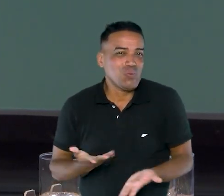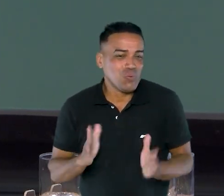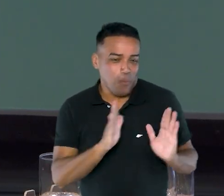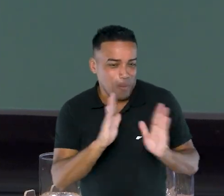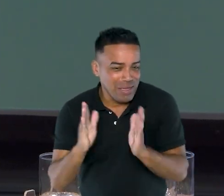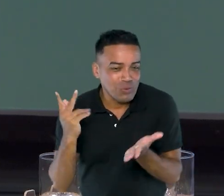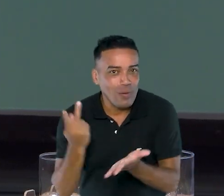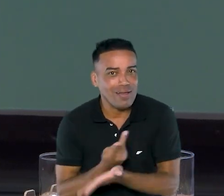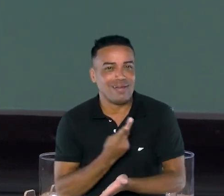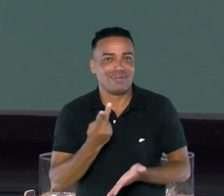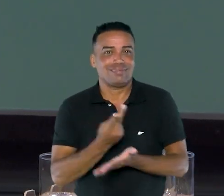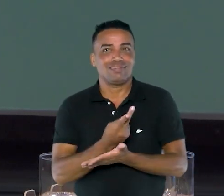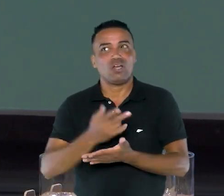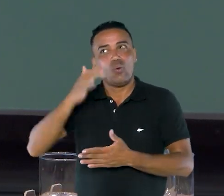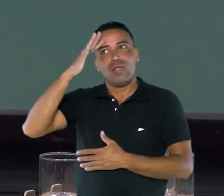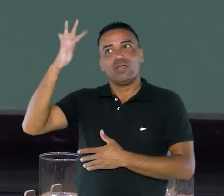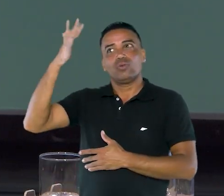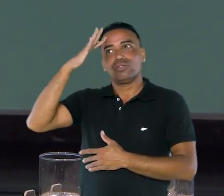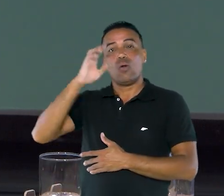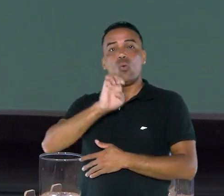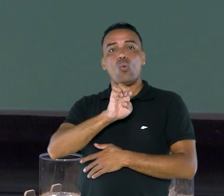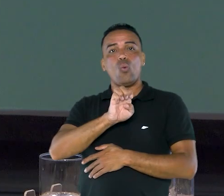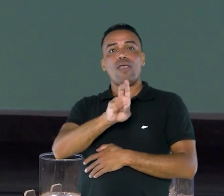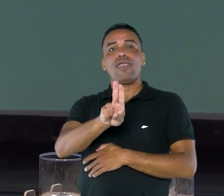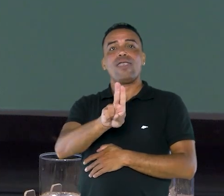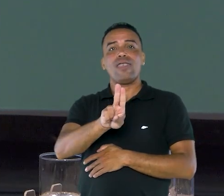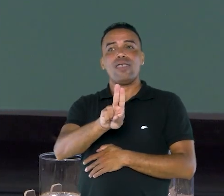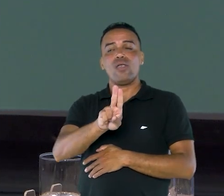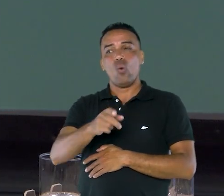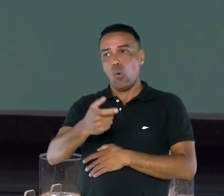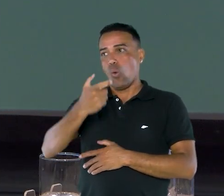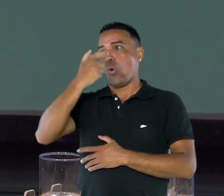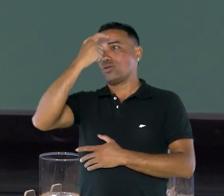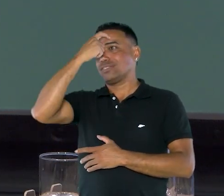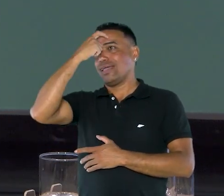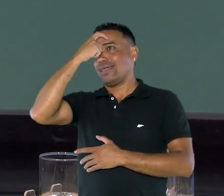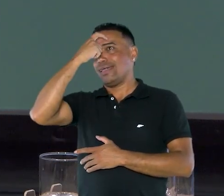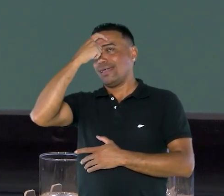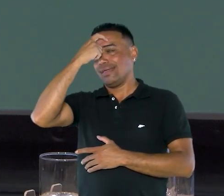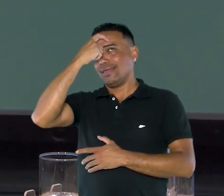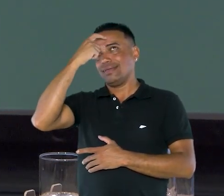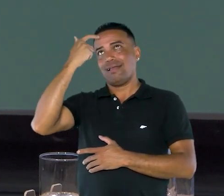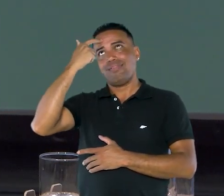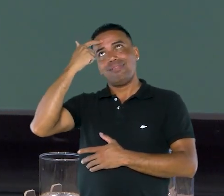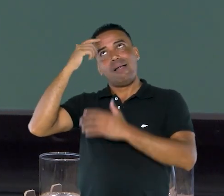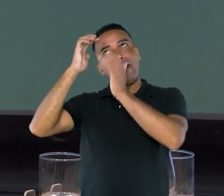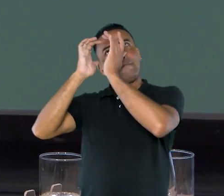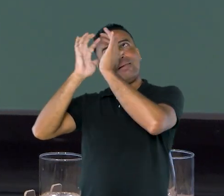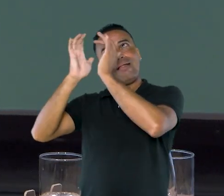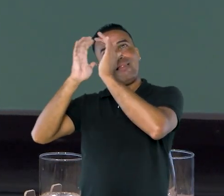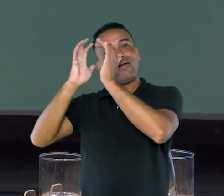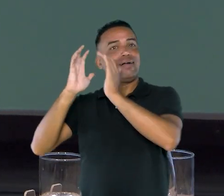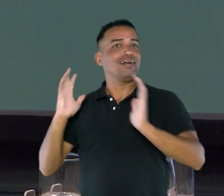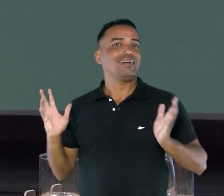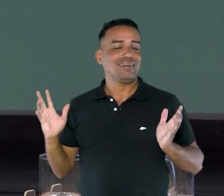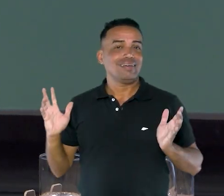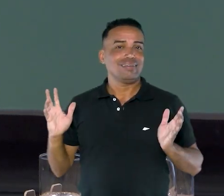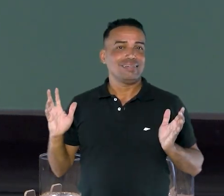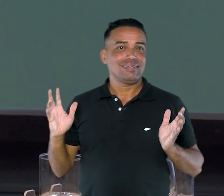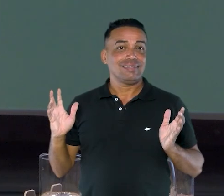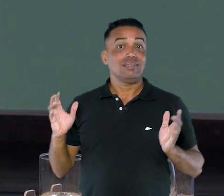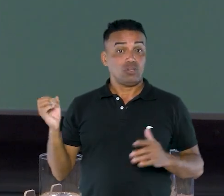encruzilhada aí, e a gente faz uma ilusão do eu, da consciência, da racionalidade. Tudo